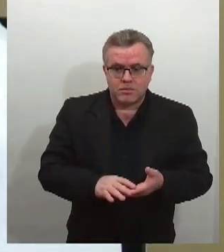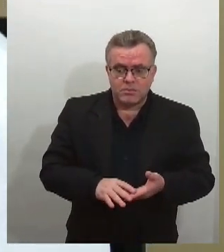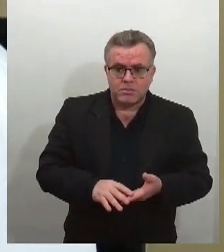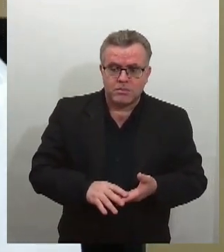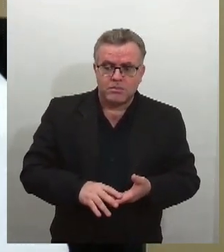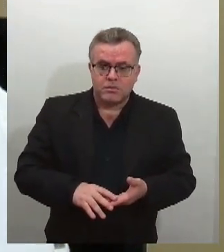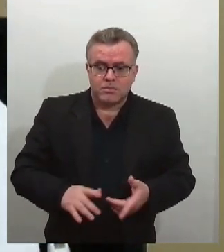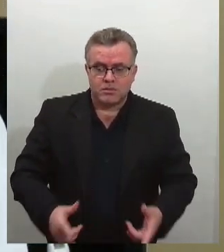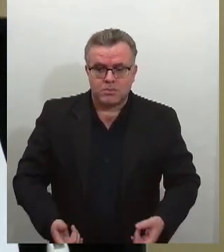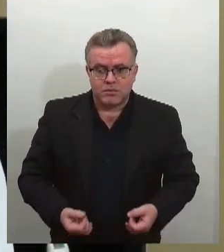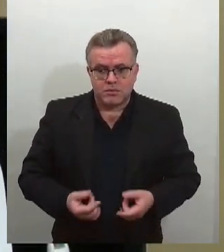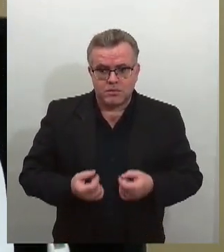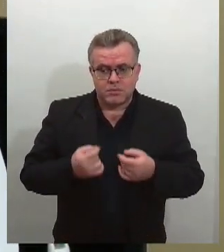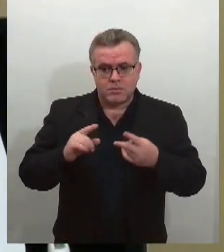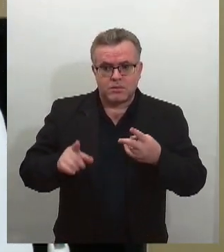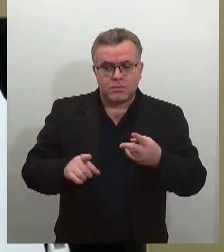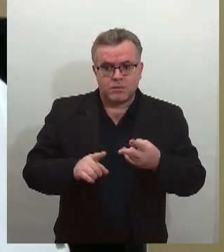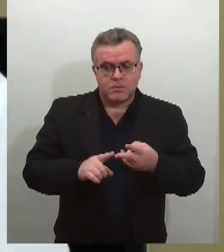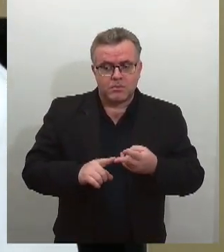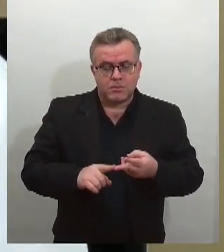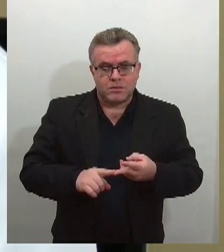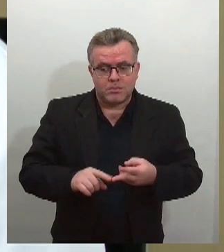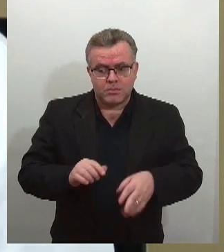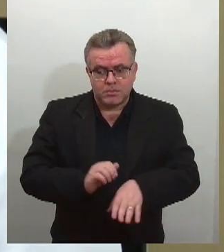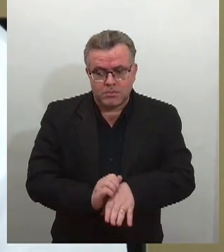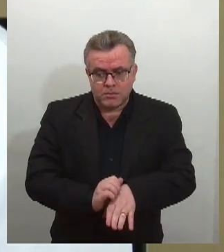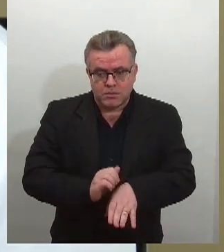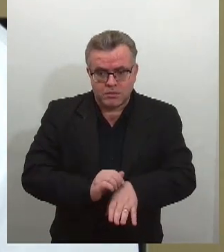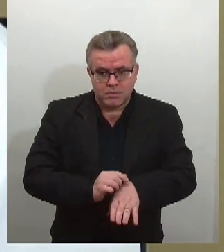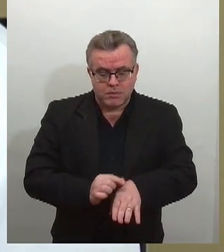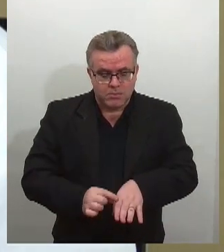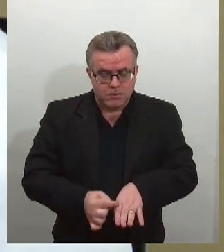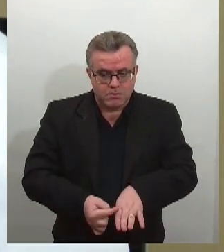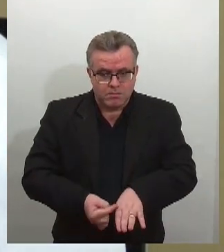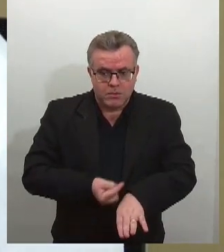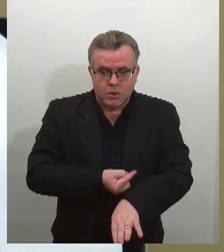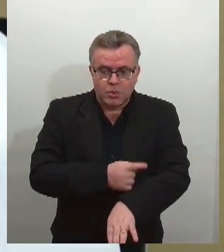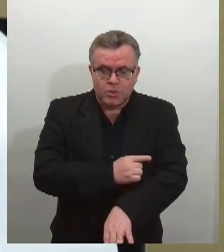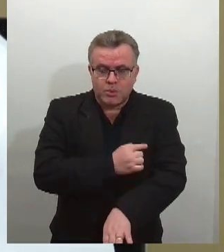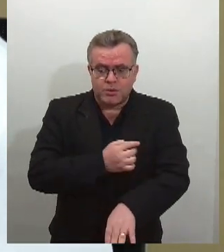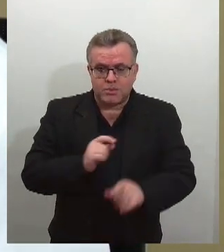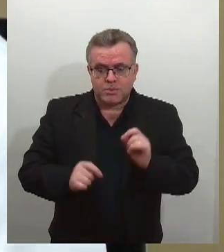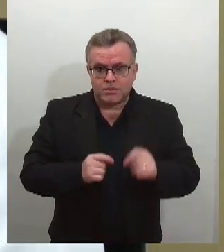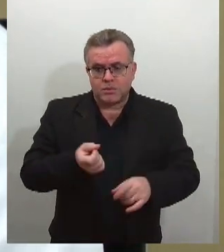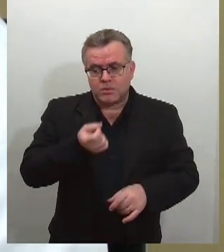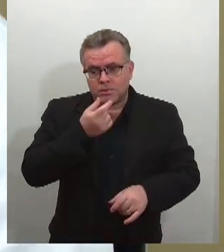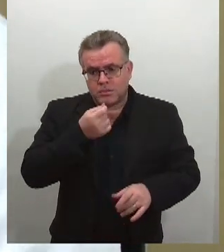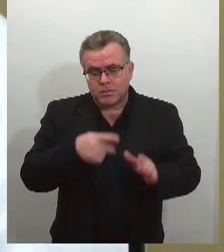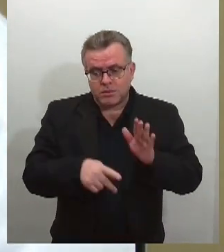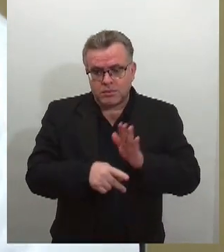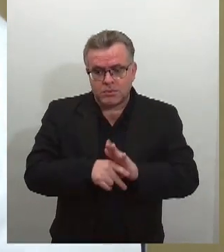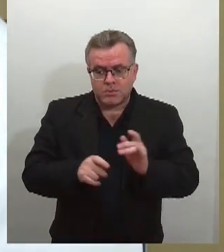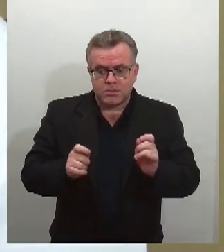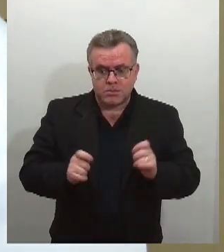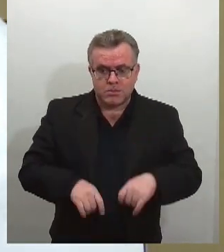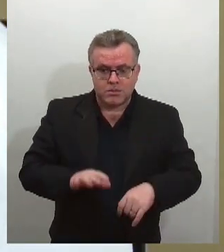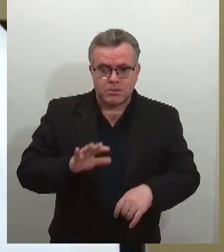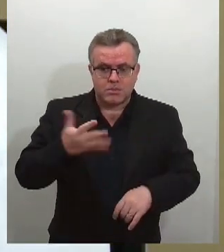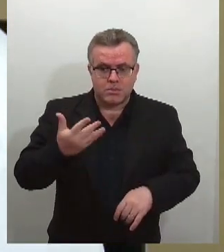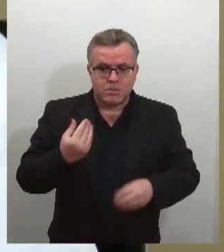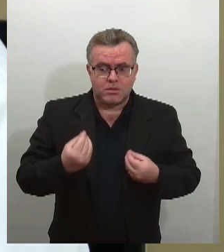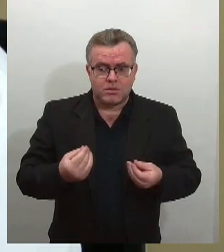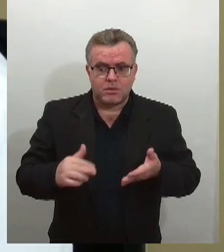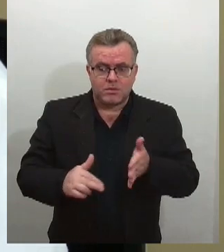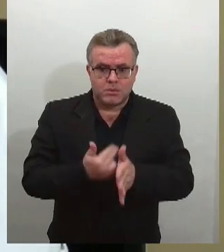pessoas que têm varizes muito grossas, pessoas que tomam determinados tipos de medicamento, determinados tipos de cirurgias